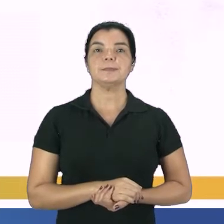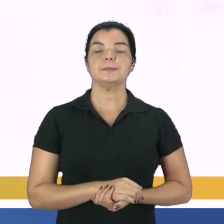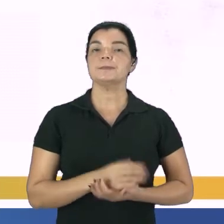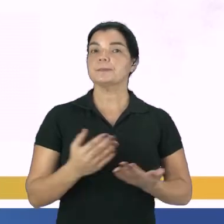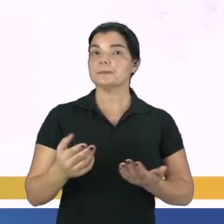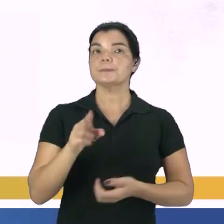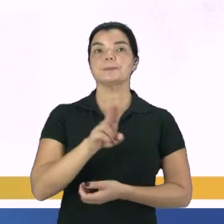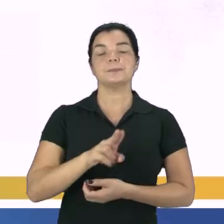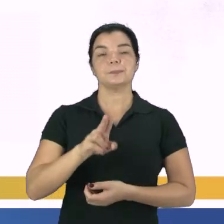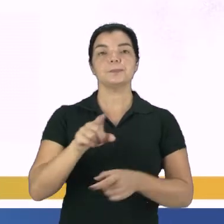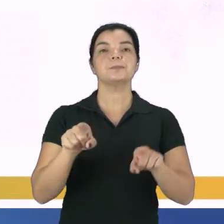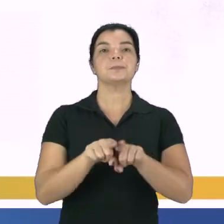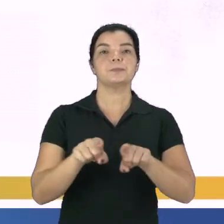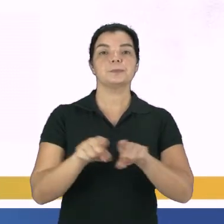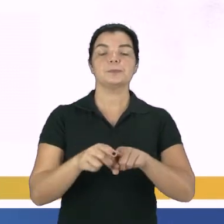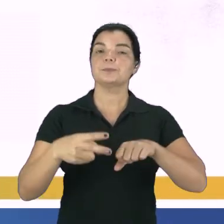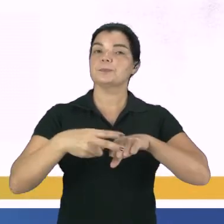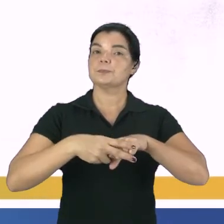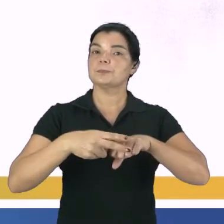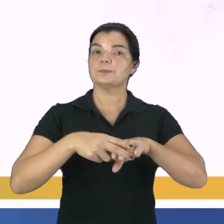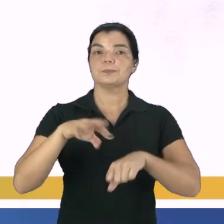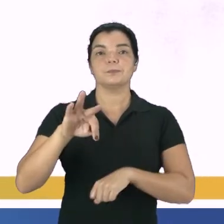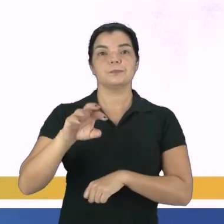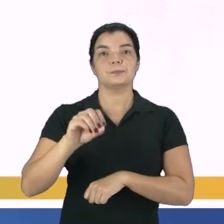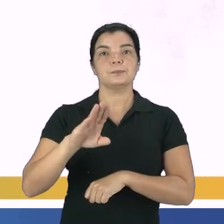então a gente usa também o verbo to be.